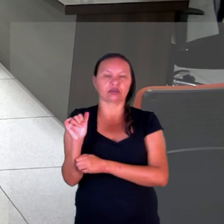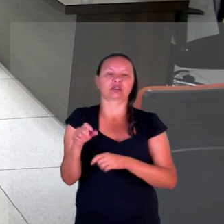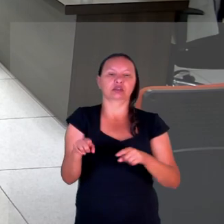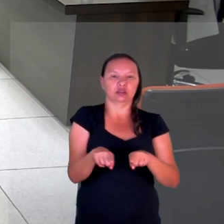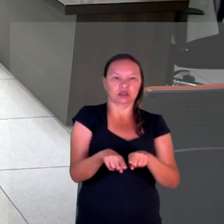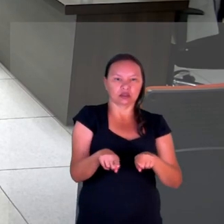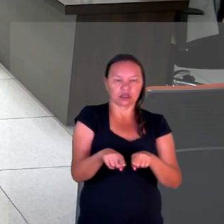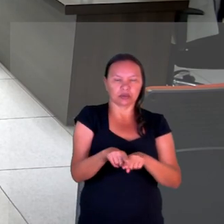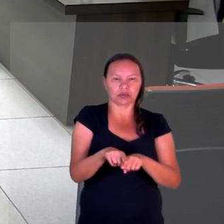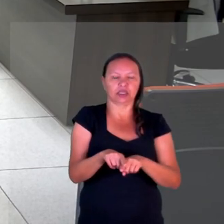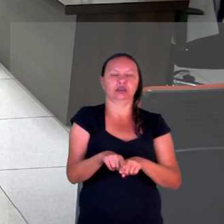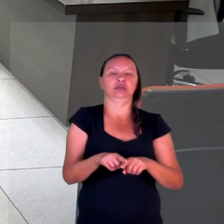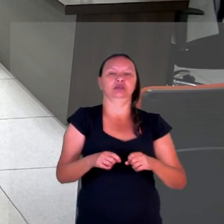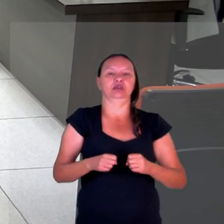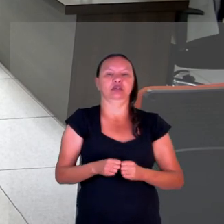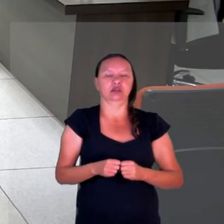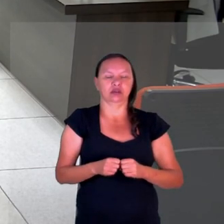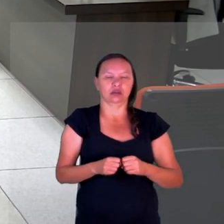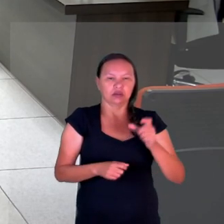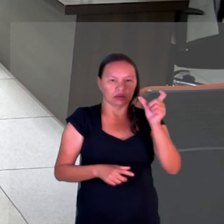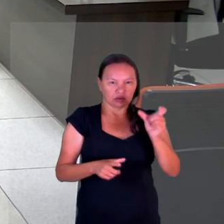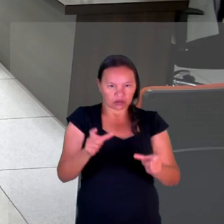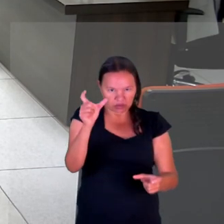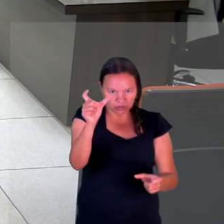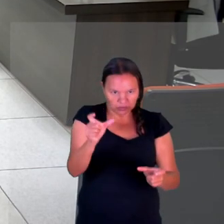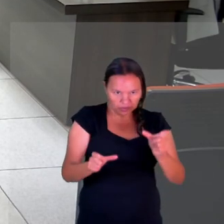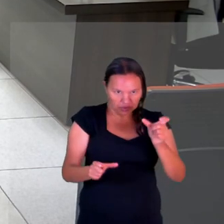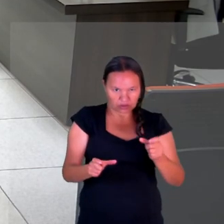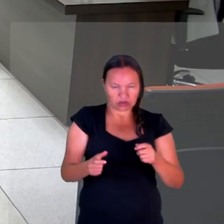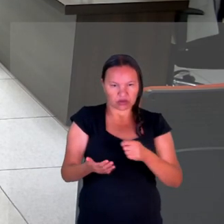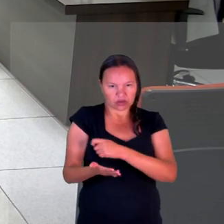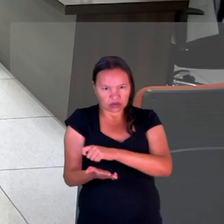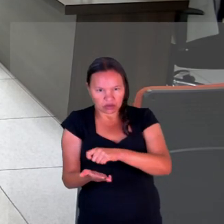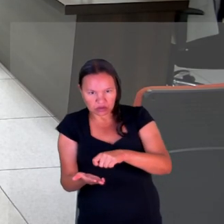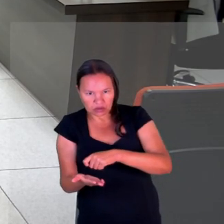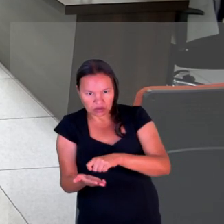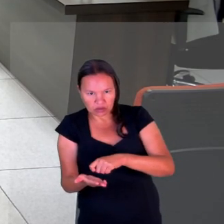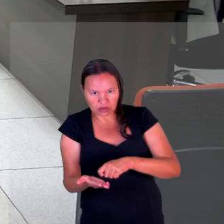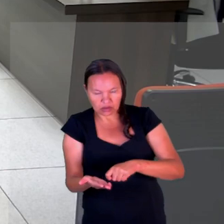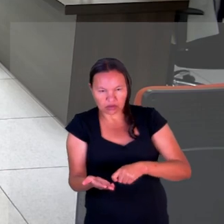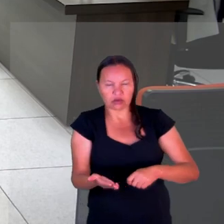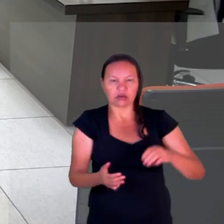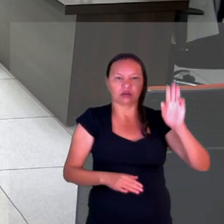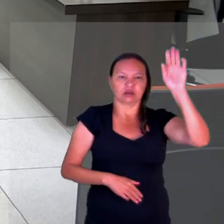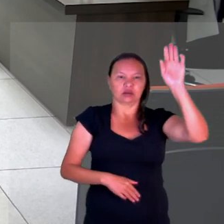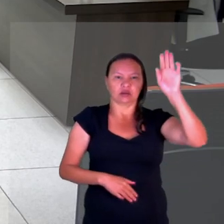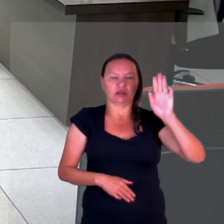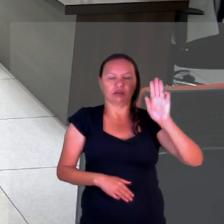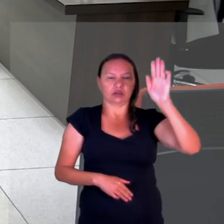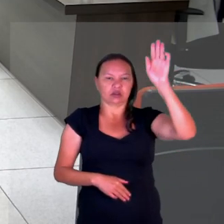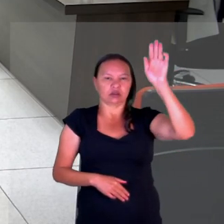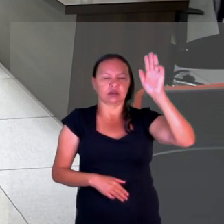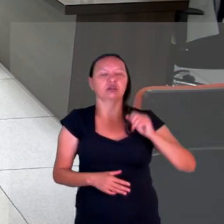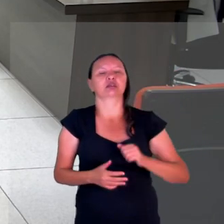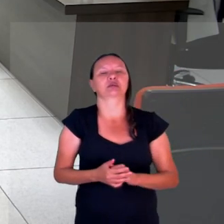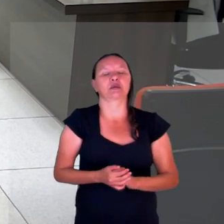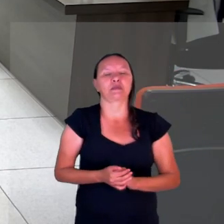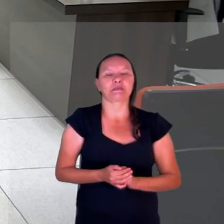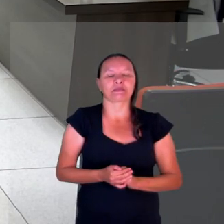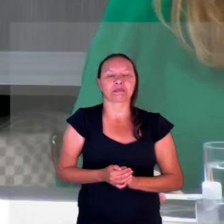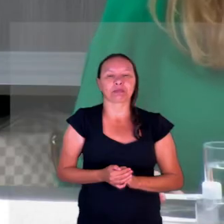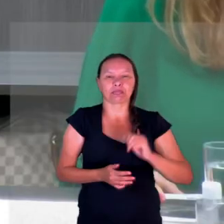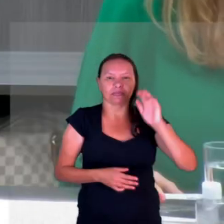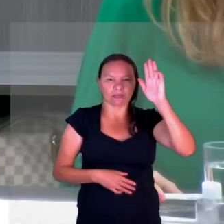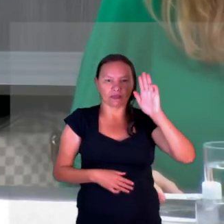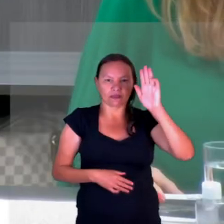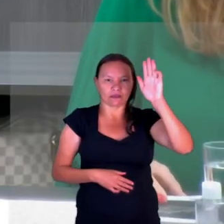orientação quando as pessoas quiserem ir se inscrevendo já levanta aquela mãozinha Quem não souber